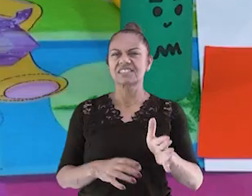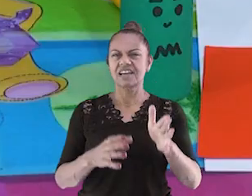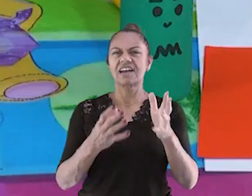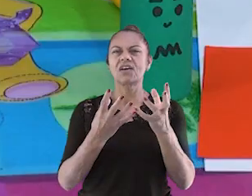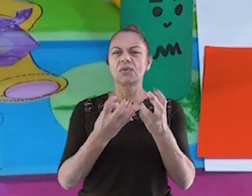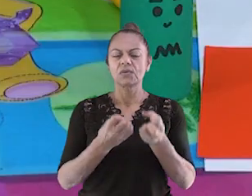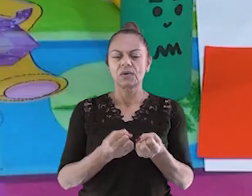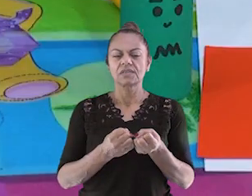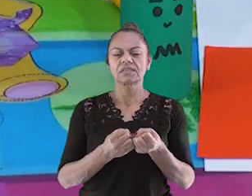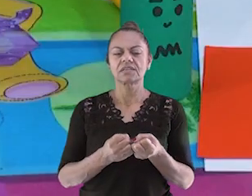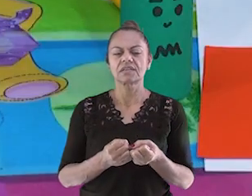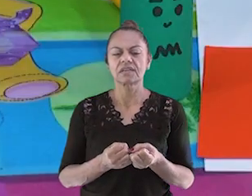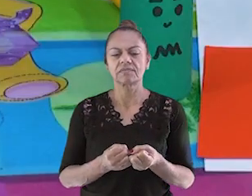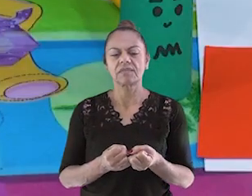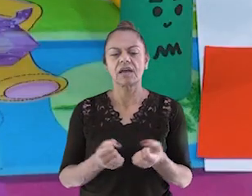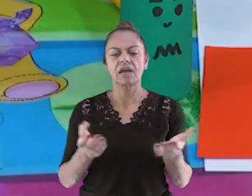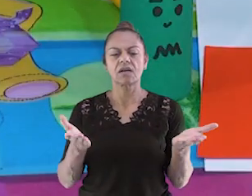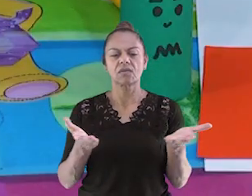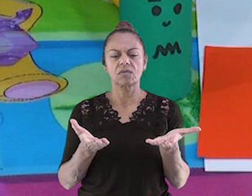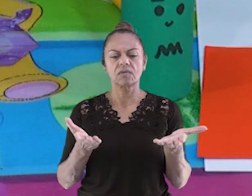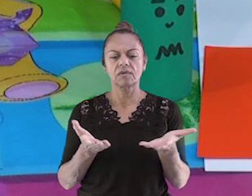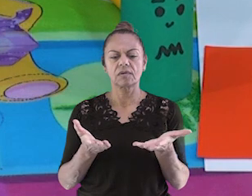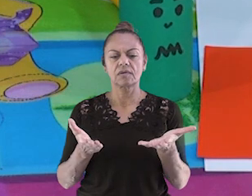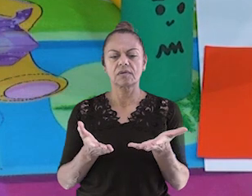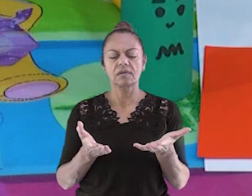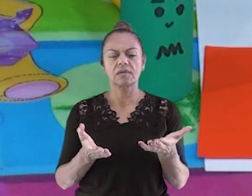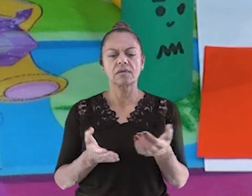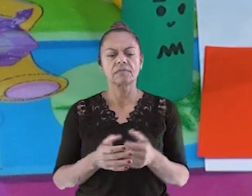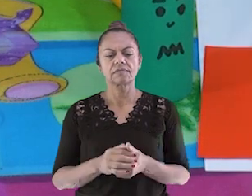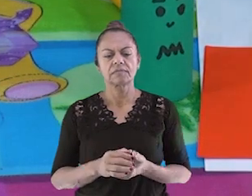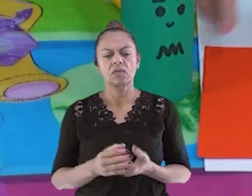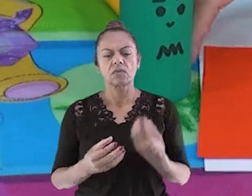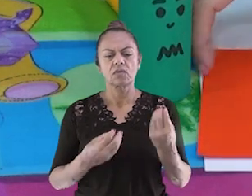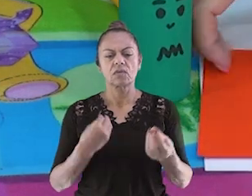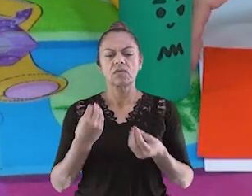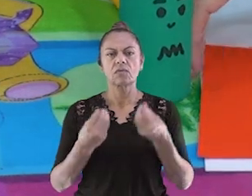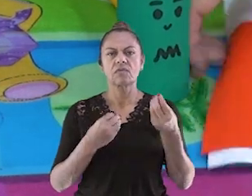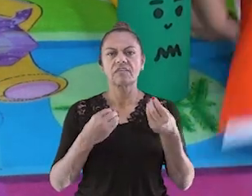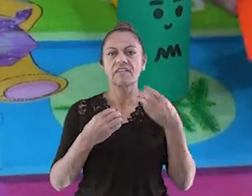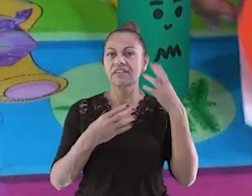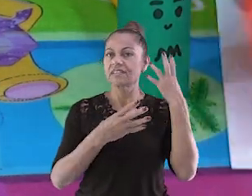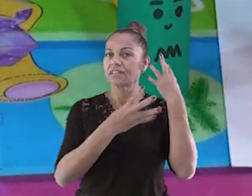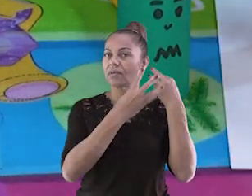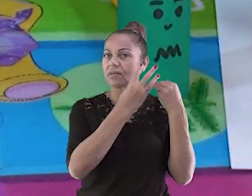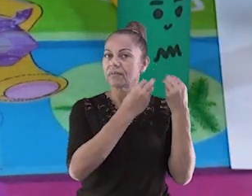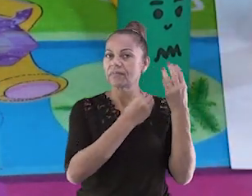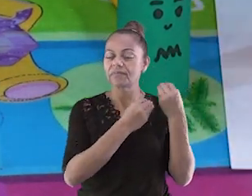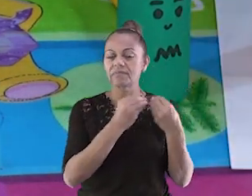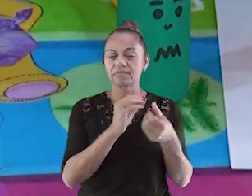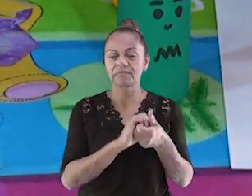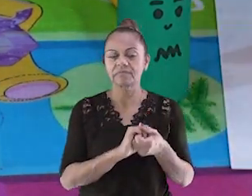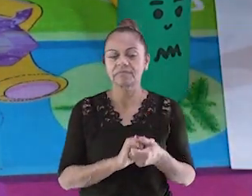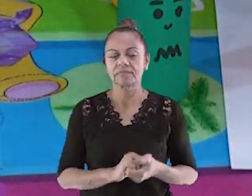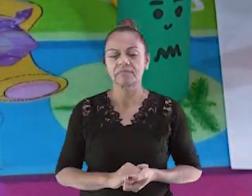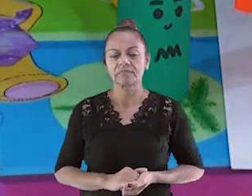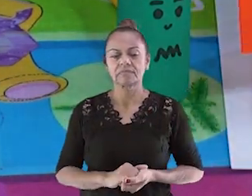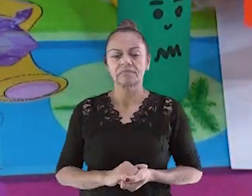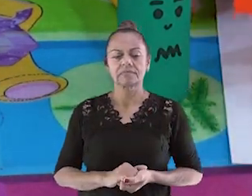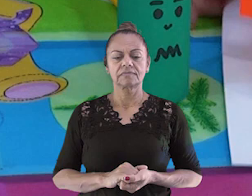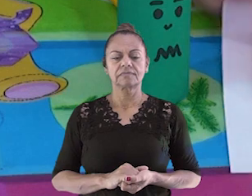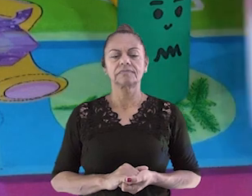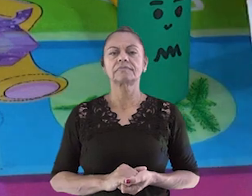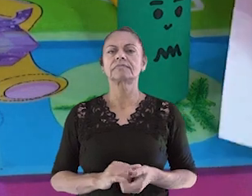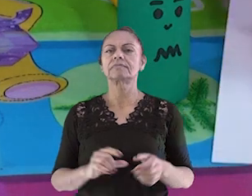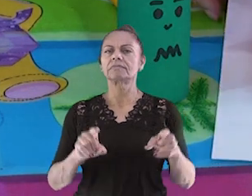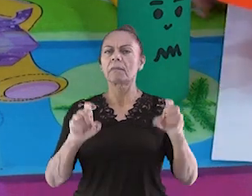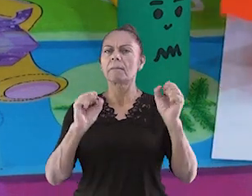que já está seco. Para a gente fazer o nosso cabelo, nós vamos precisar de um pedaço de papel. Eu vou utilizar o